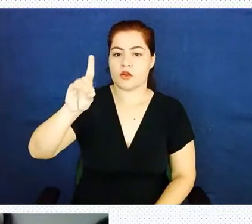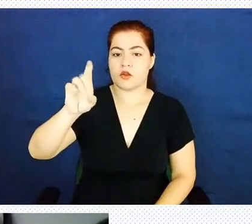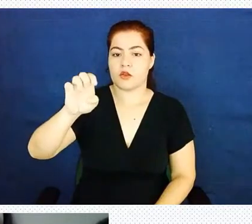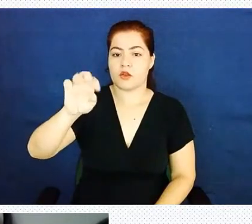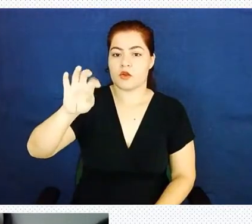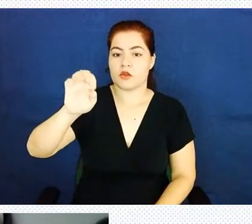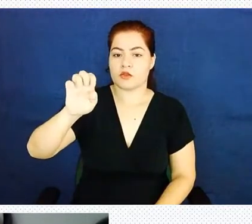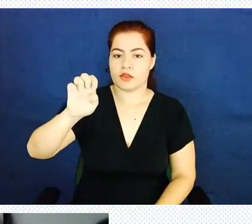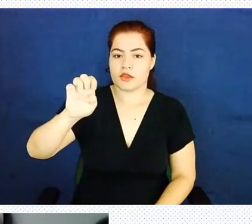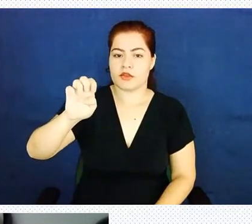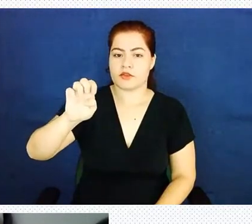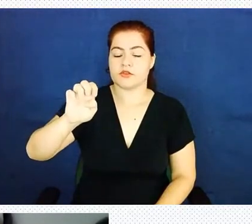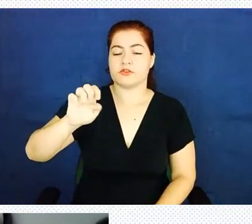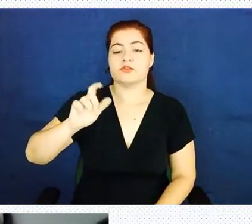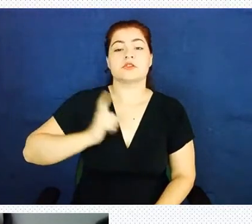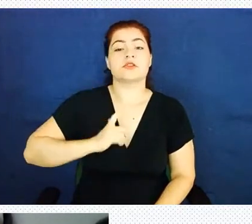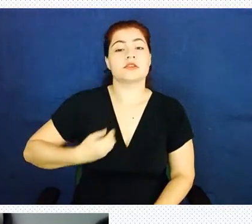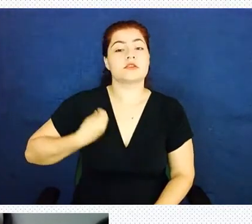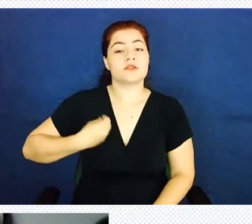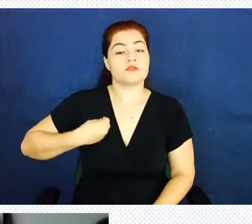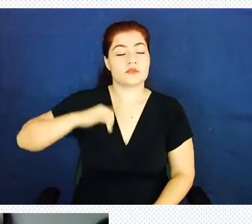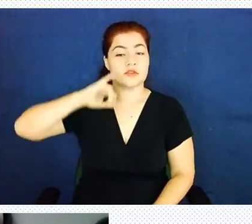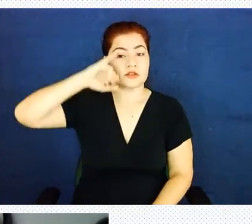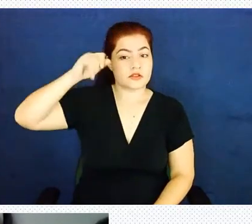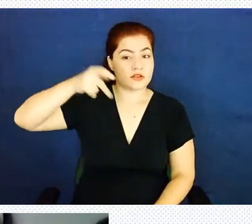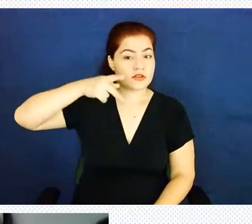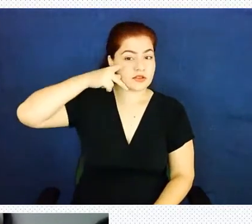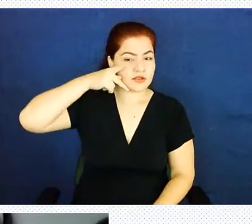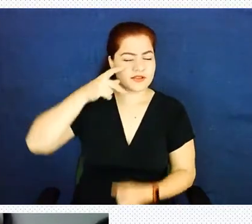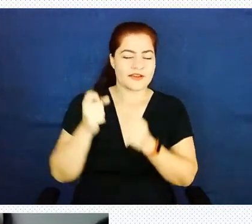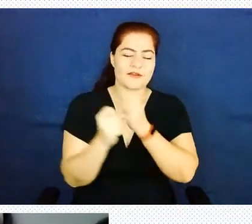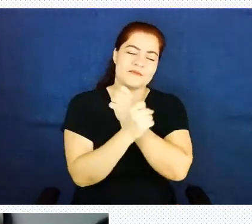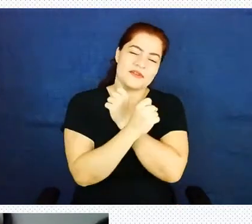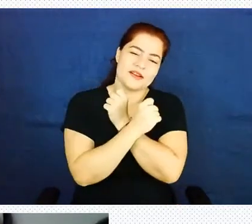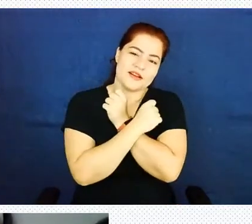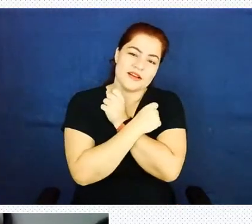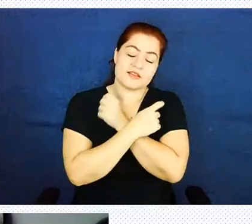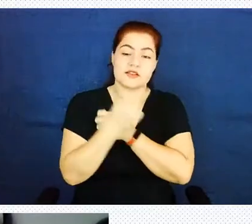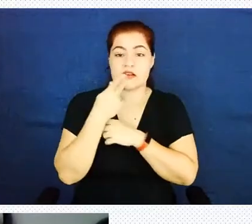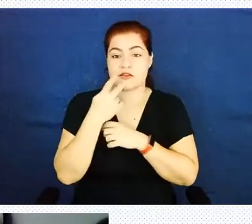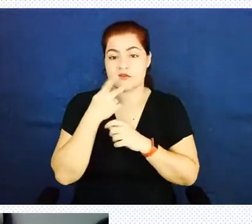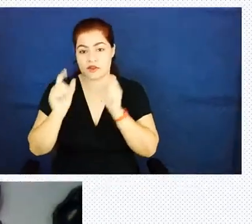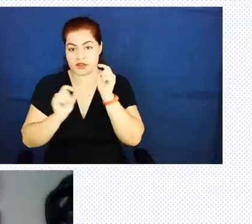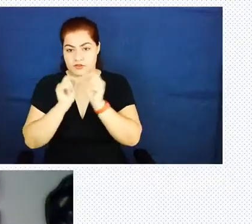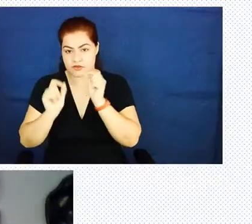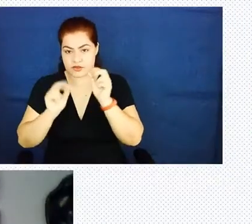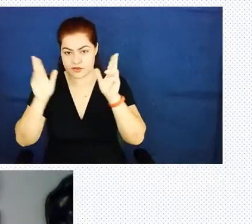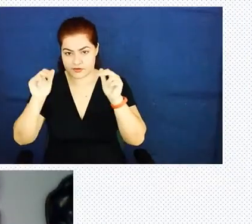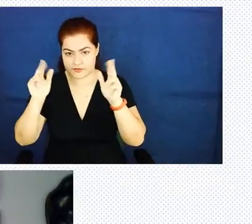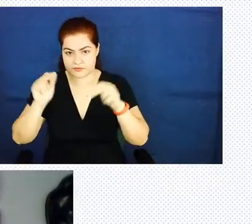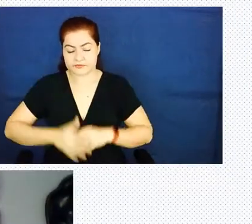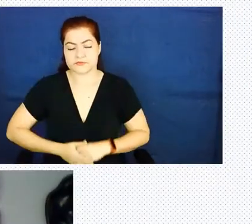João Pessoa, na Paraíba. Um abraço, querida. Ela diz o seguinte, Maria: